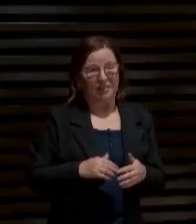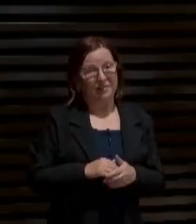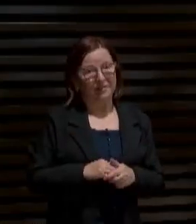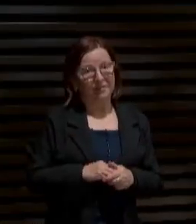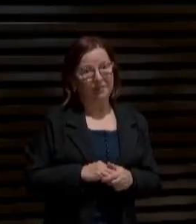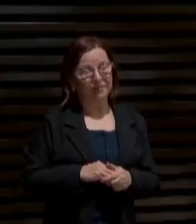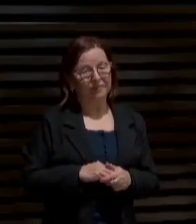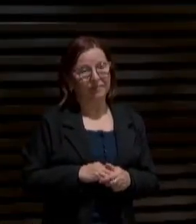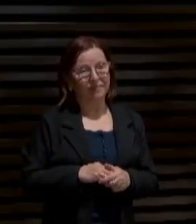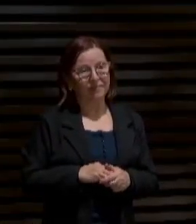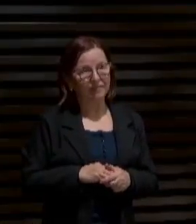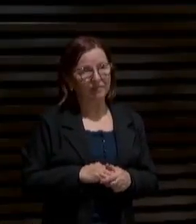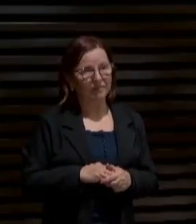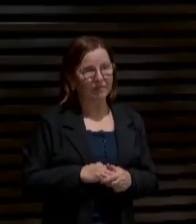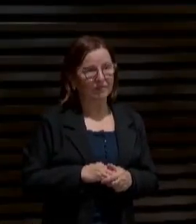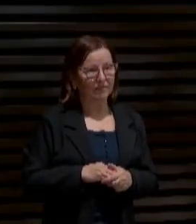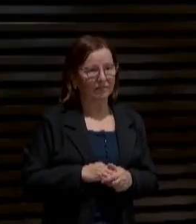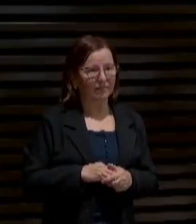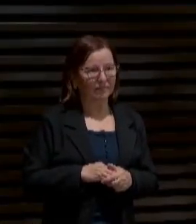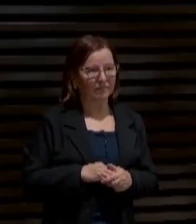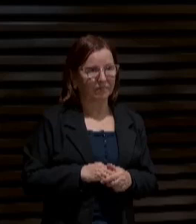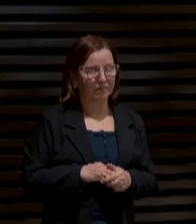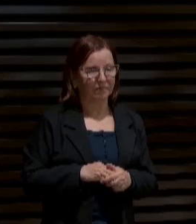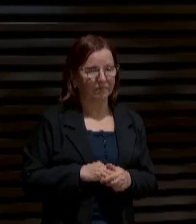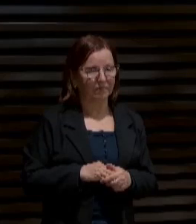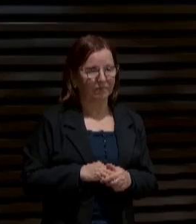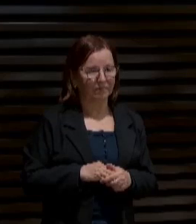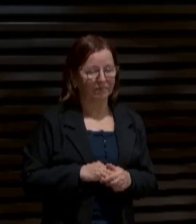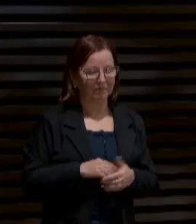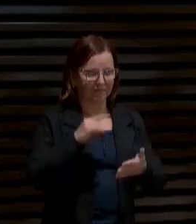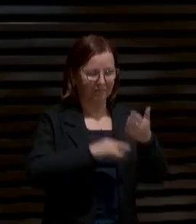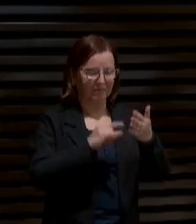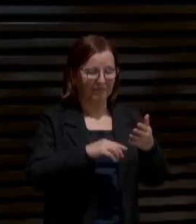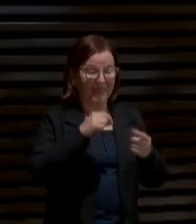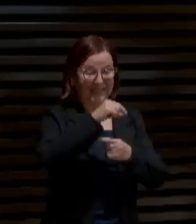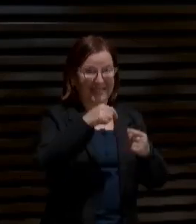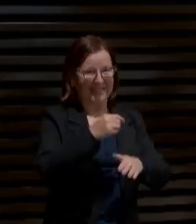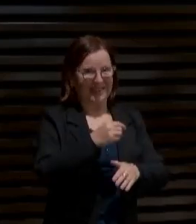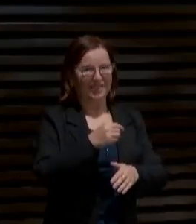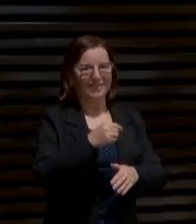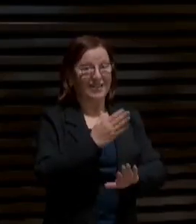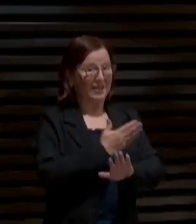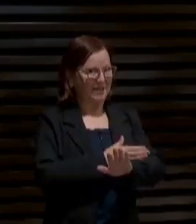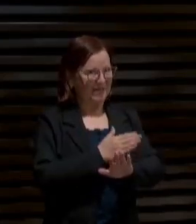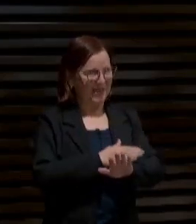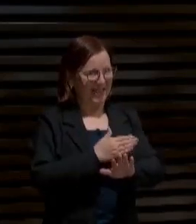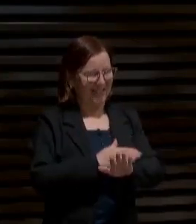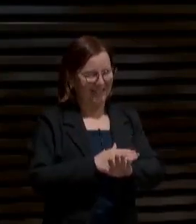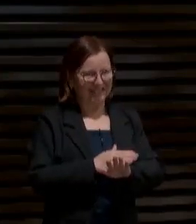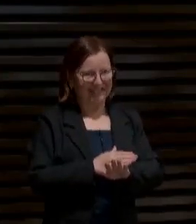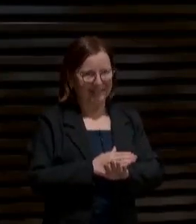a e vamos para o boletim santidade na prática está